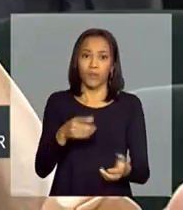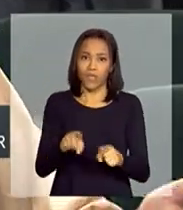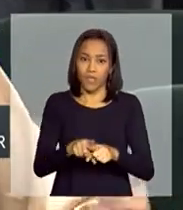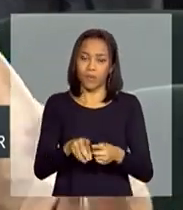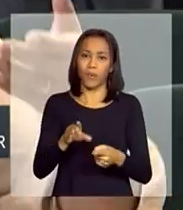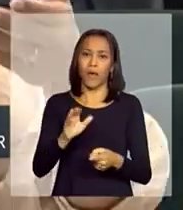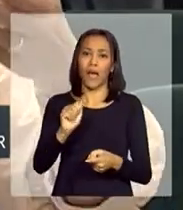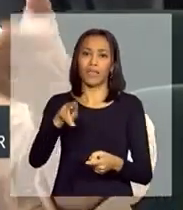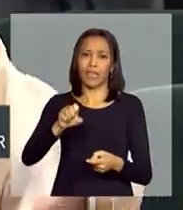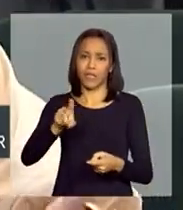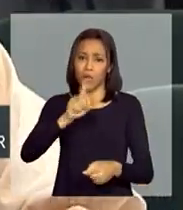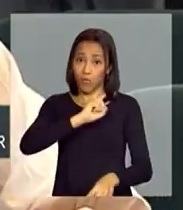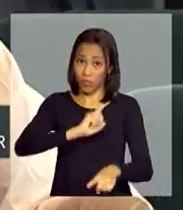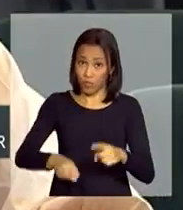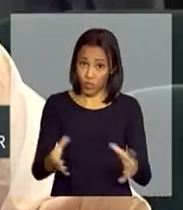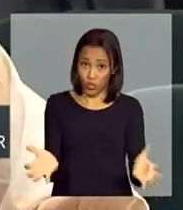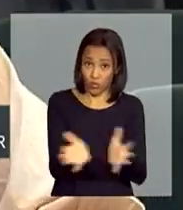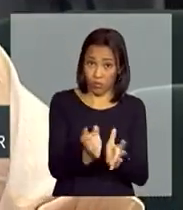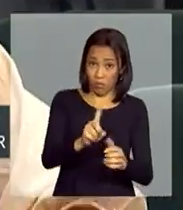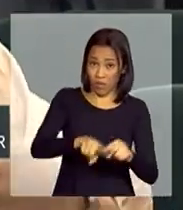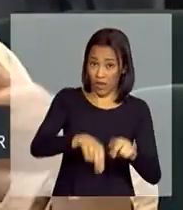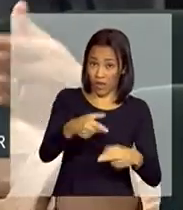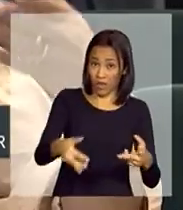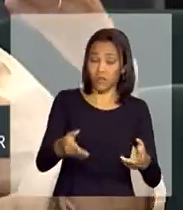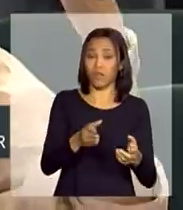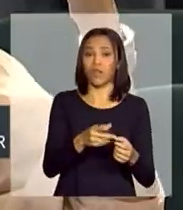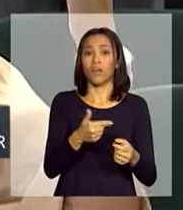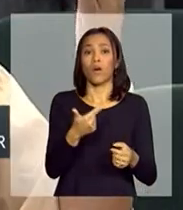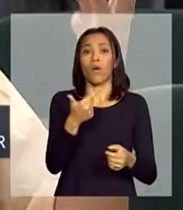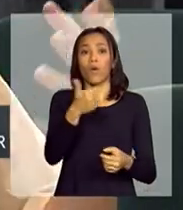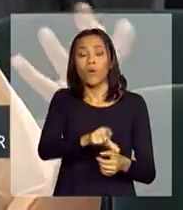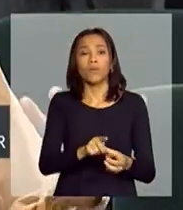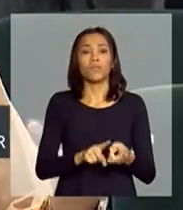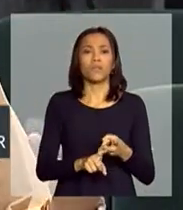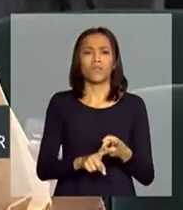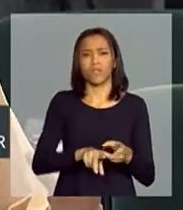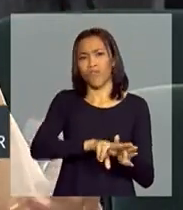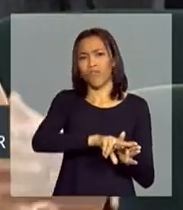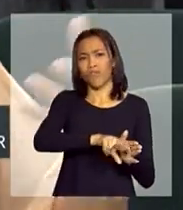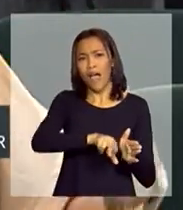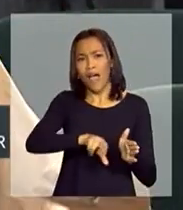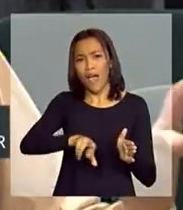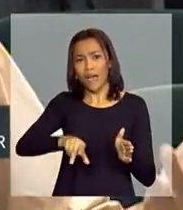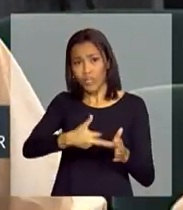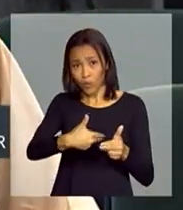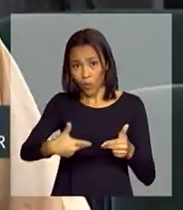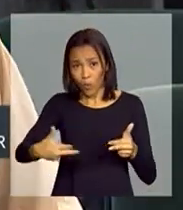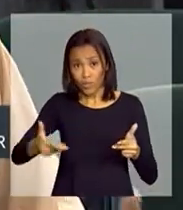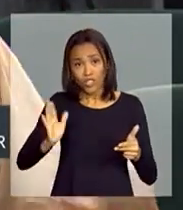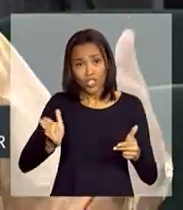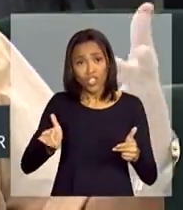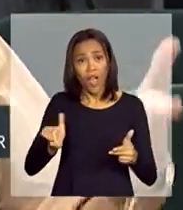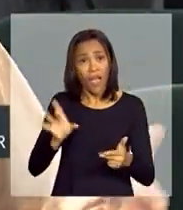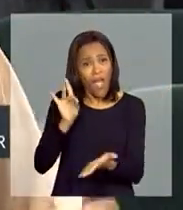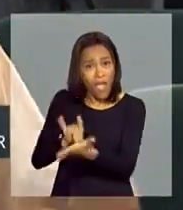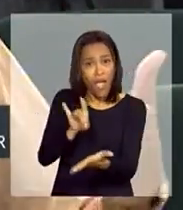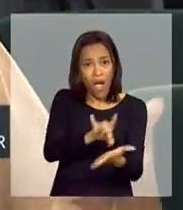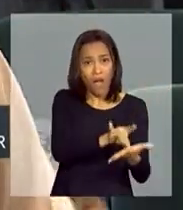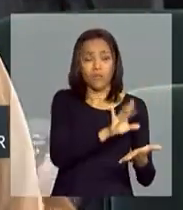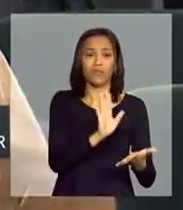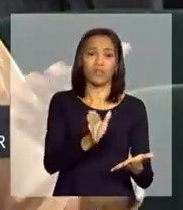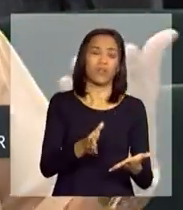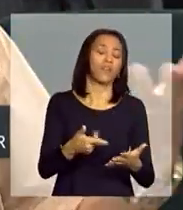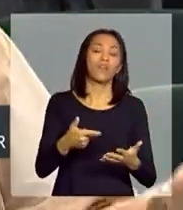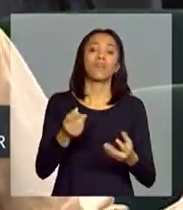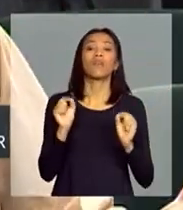Anatel já proíbe curso efetivo Total B seja legislou é muitas coisas já foram colocadas em práticas como discurso